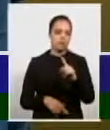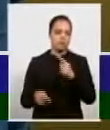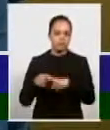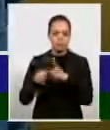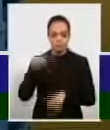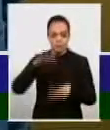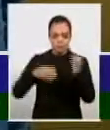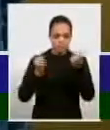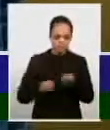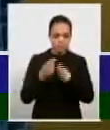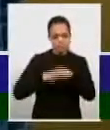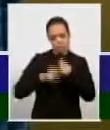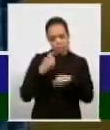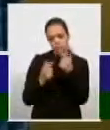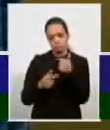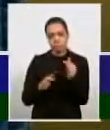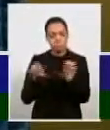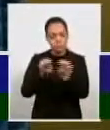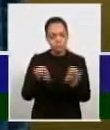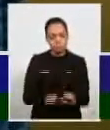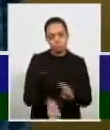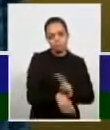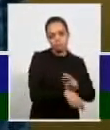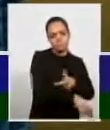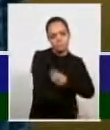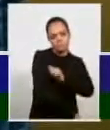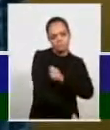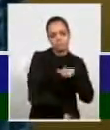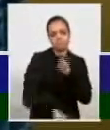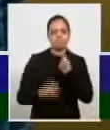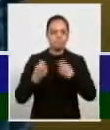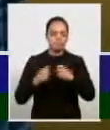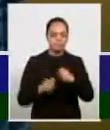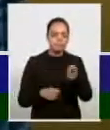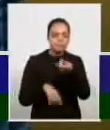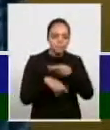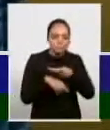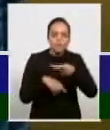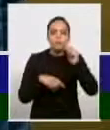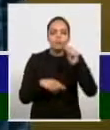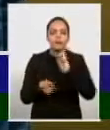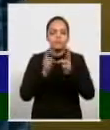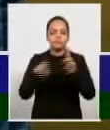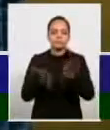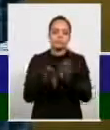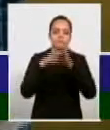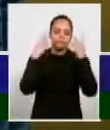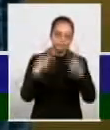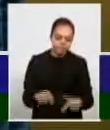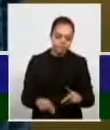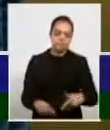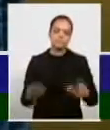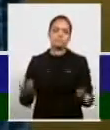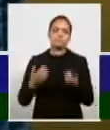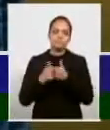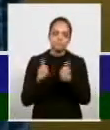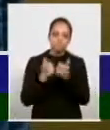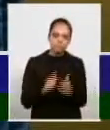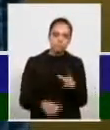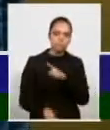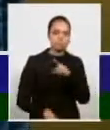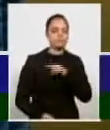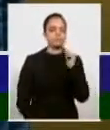não tem toda a estrutura para fazer a fiscalização, mas nós precisamos buscar uma solução também neste caso. No caso do ônibus, fica